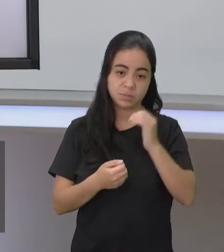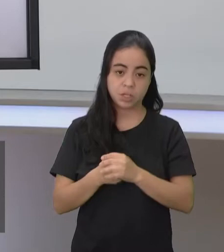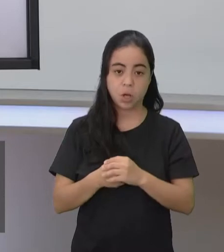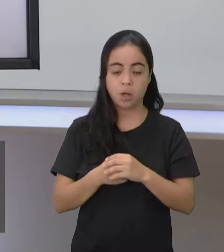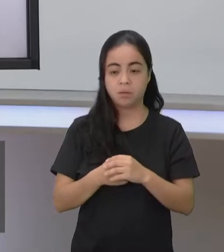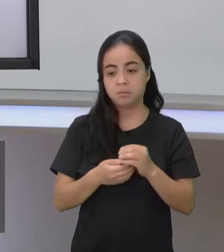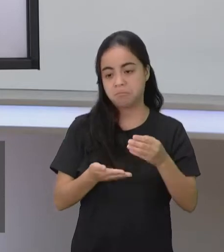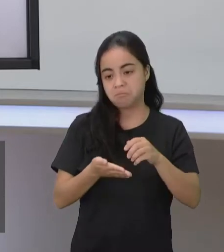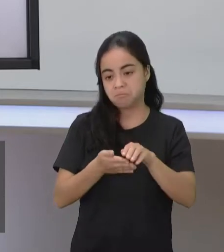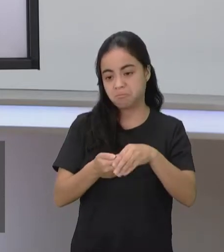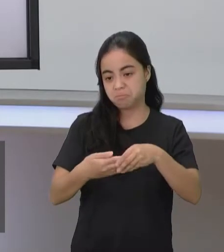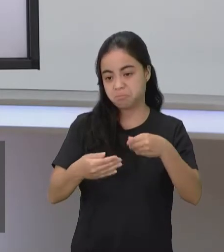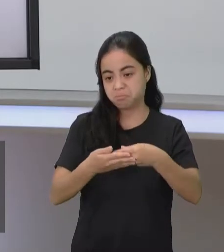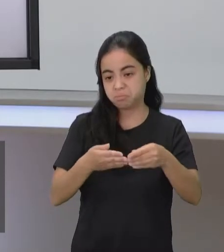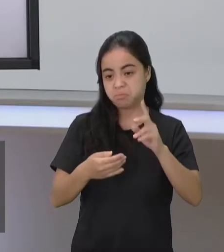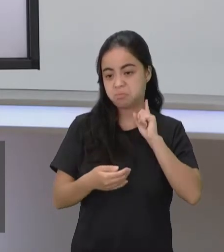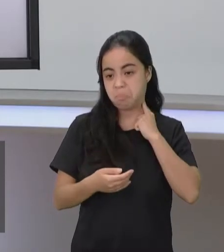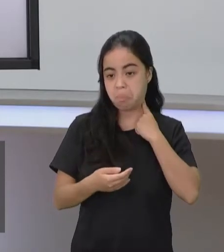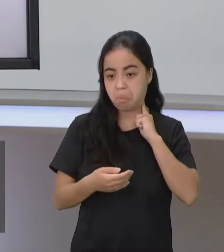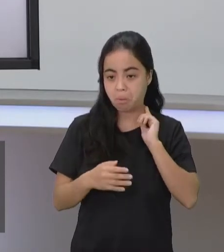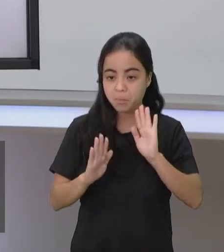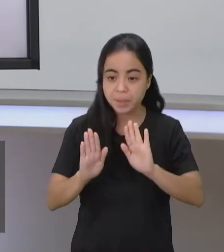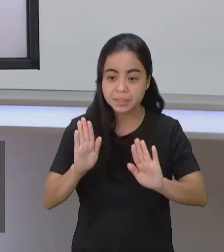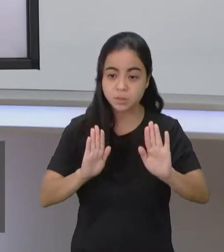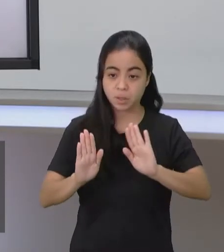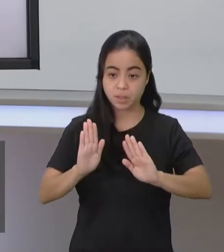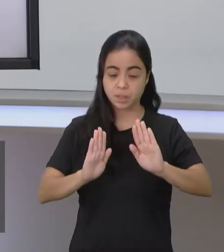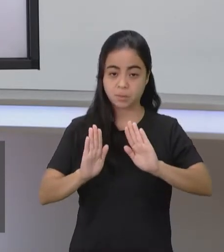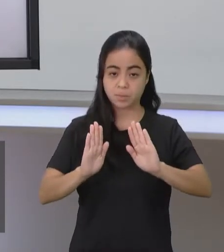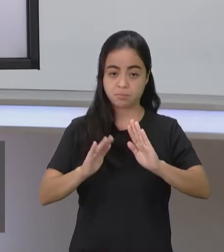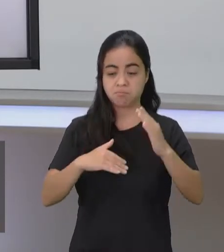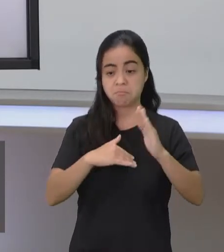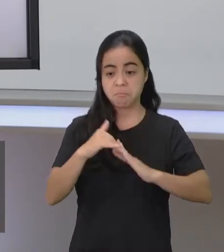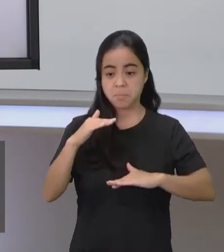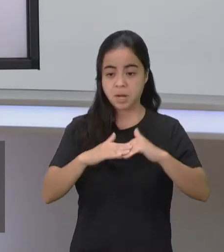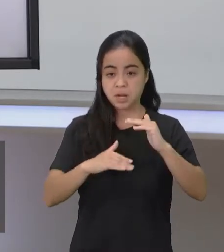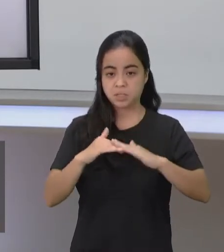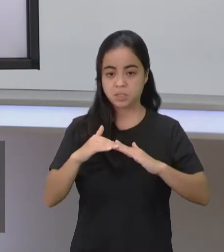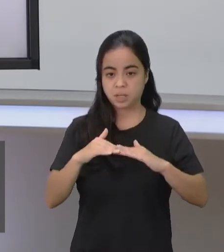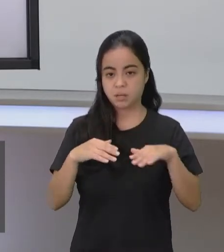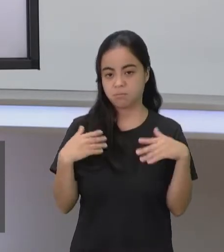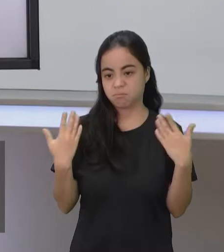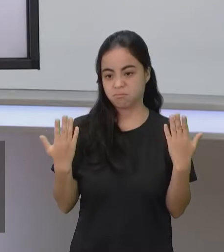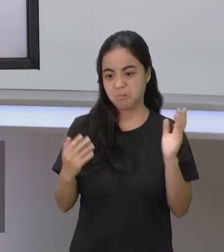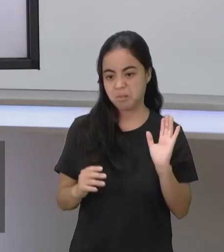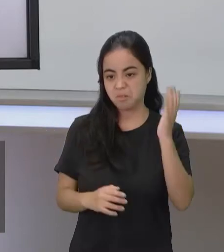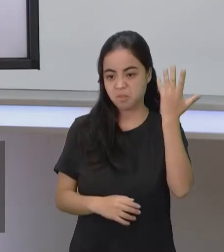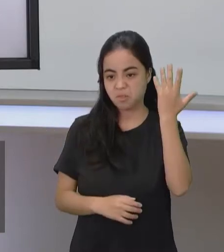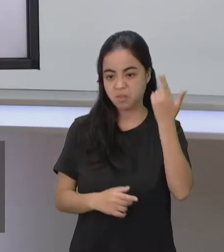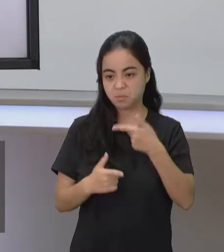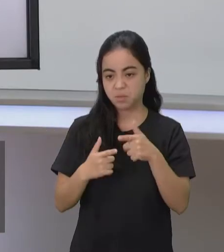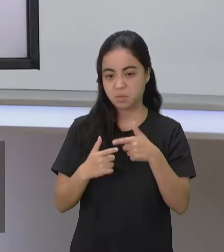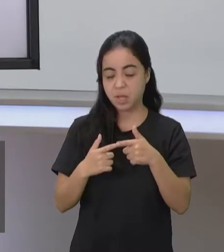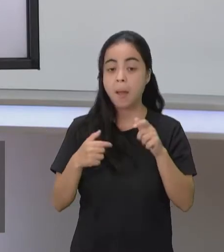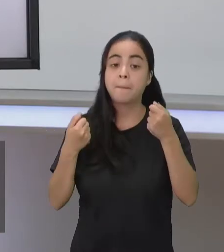a sua mão é um problema muito grande, talvez. Mas em níveis práticos, né, ele não está resolvendo um problema. Você poderia se alimentar com a sua mão,